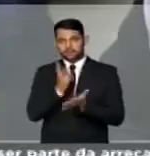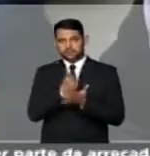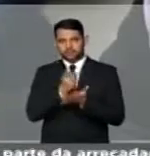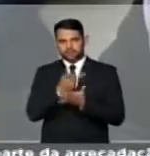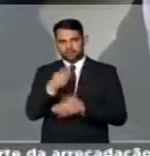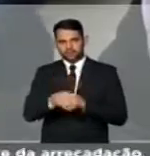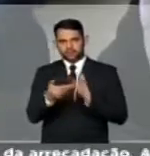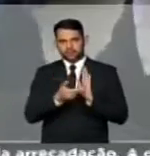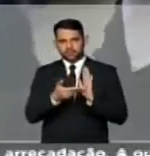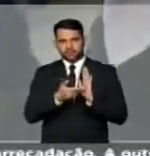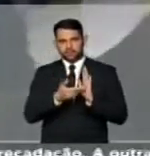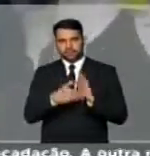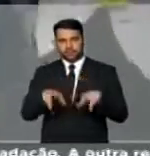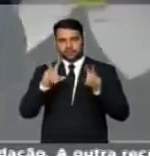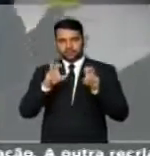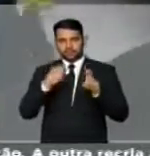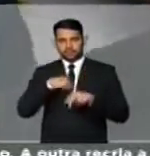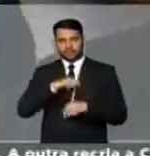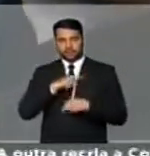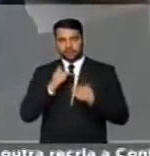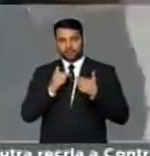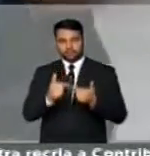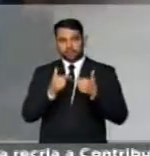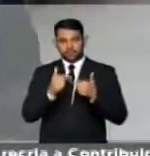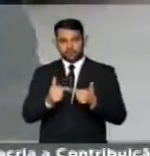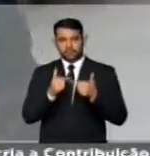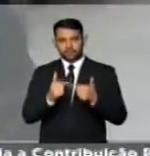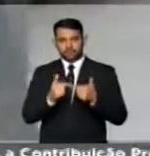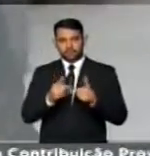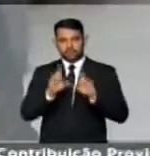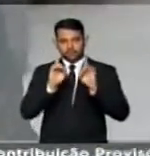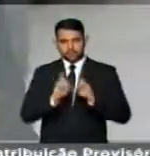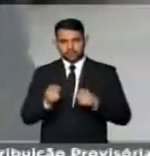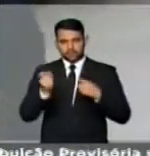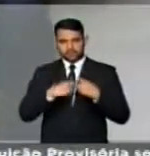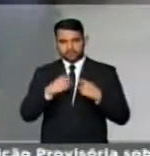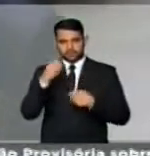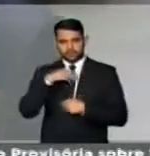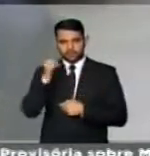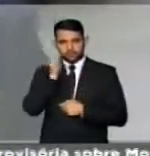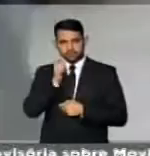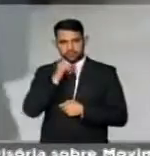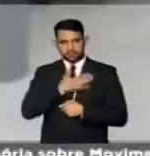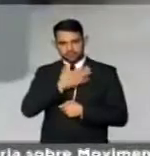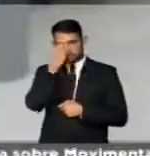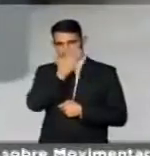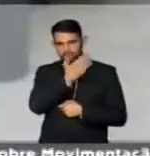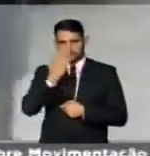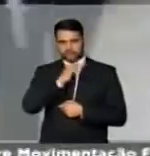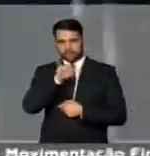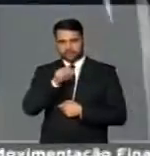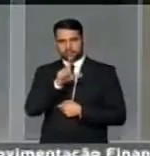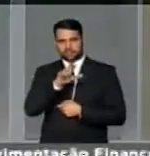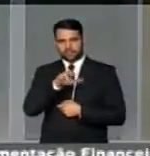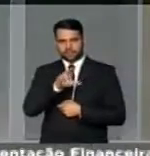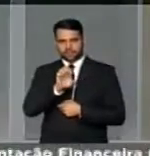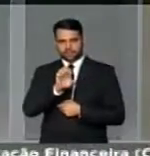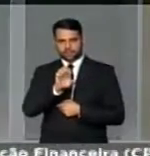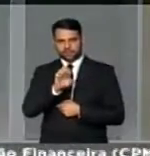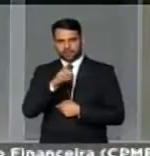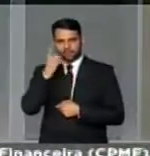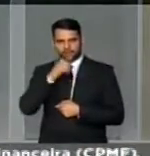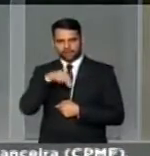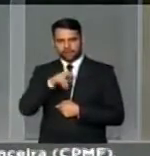dessa casa, queira ou não, esse é um tema que vamos ter que enfrentar, os direitos sexuais e reprodutivos das mulheres. Muito obrigado. Obrigado, Jean. E